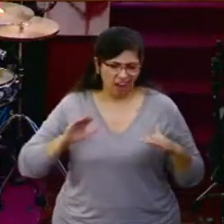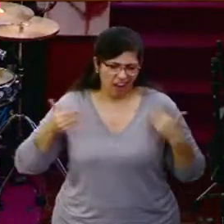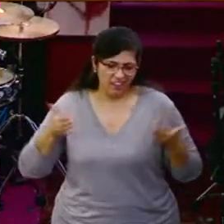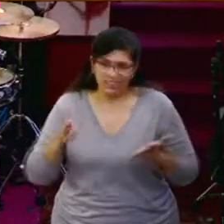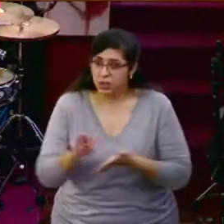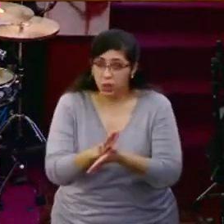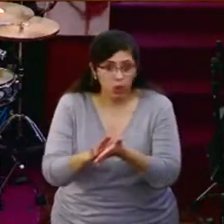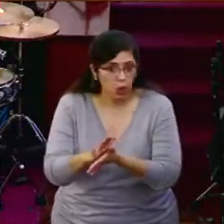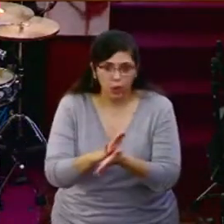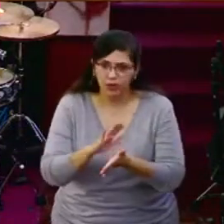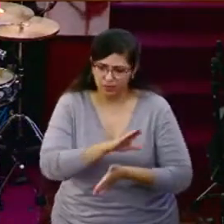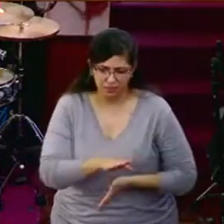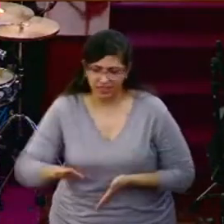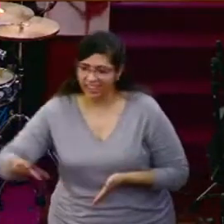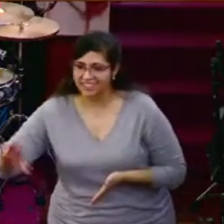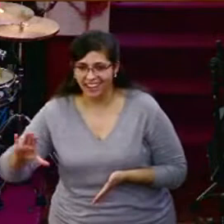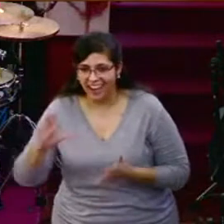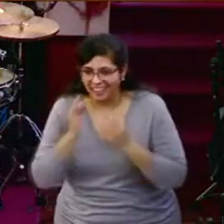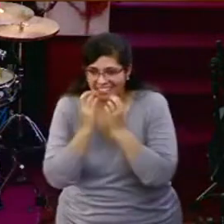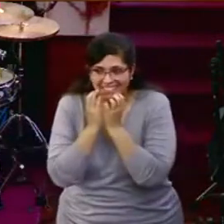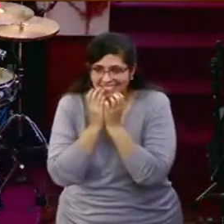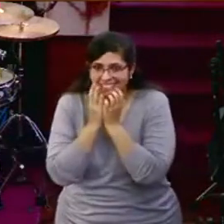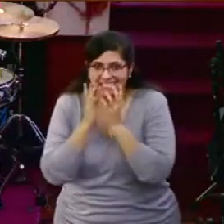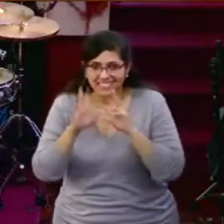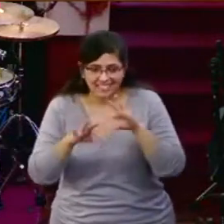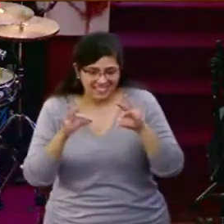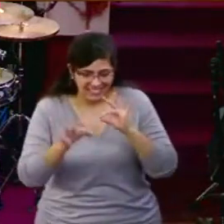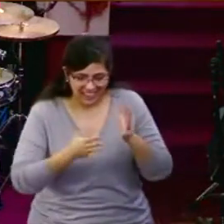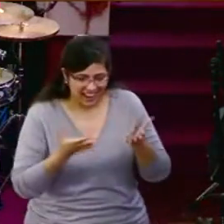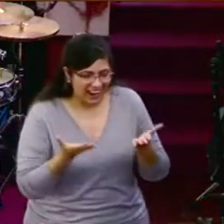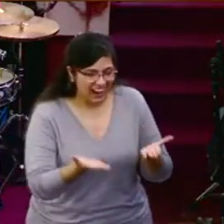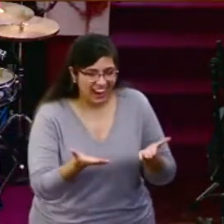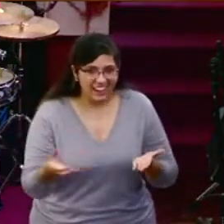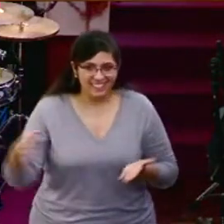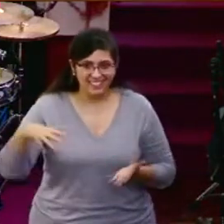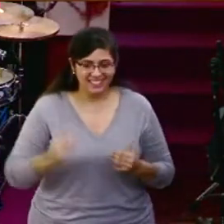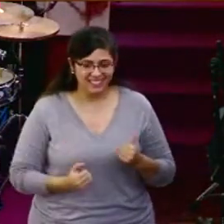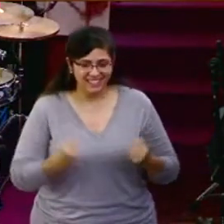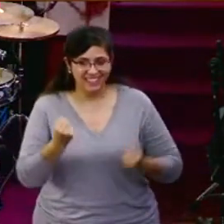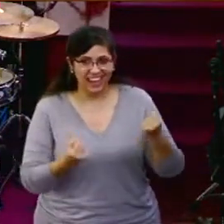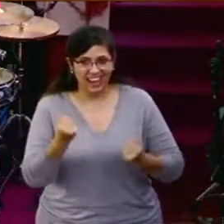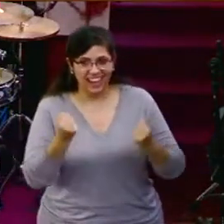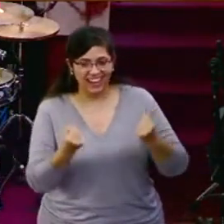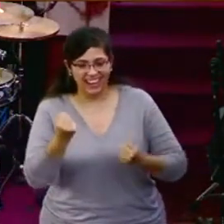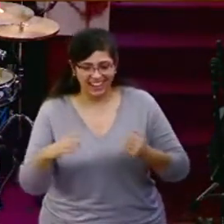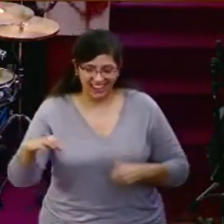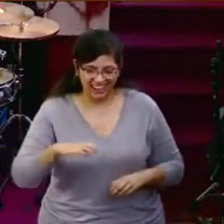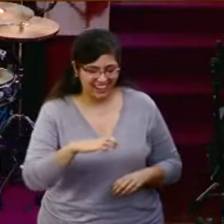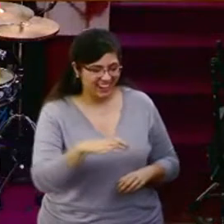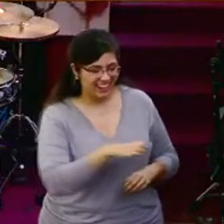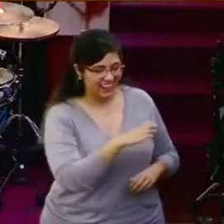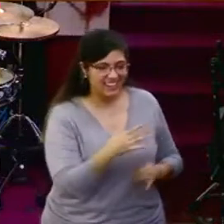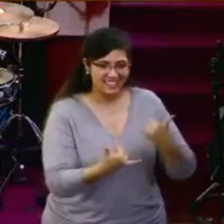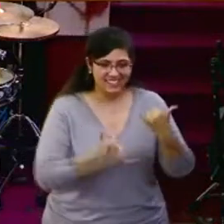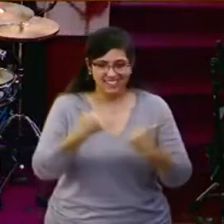alegria de toda criança qual criança não corre pela sala com seu carrinho no com o seu